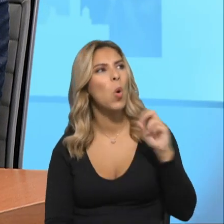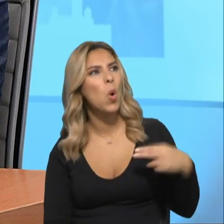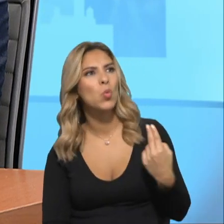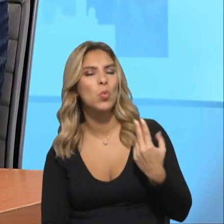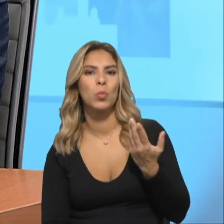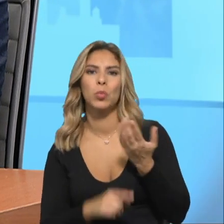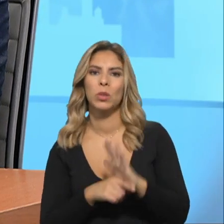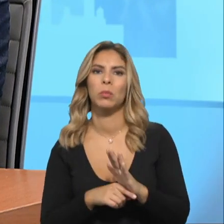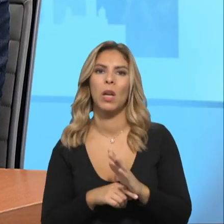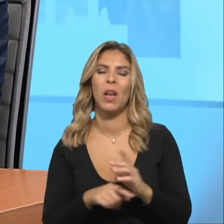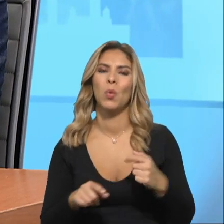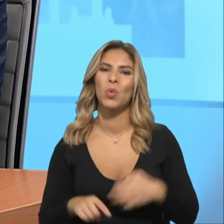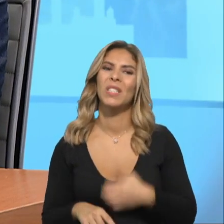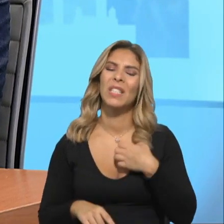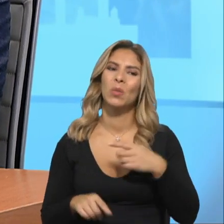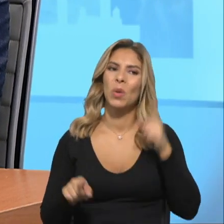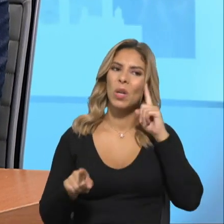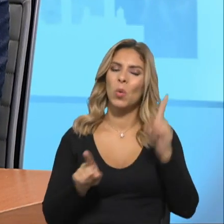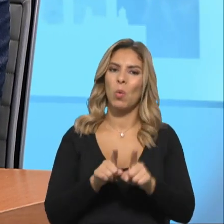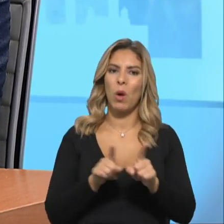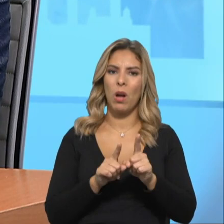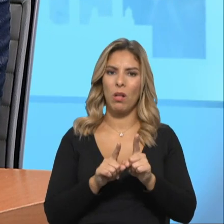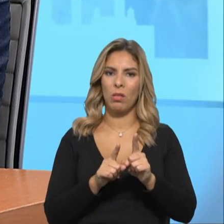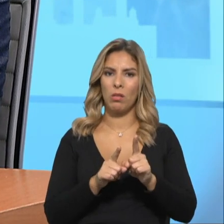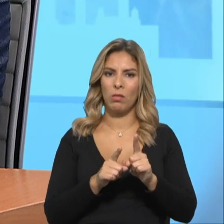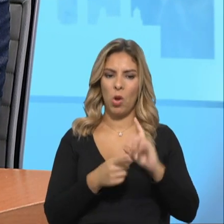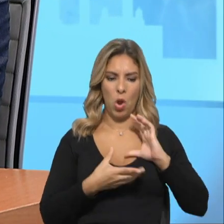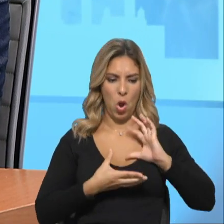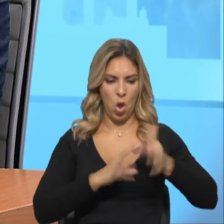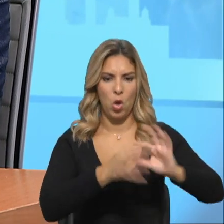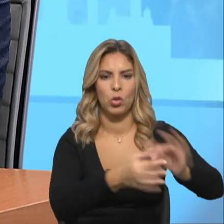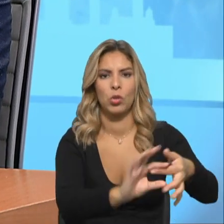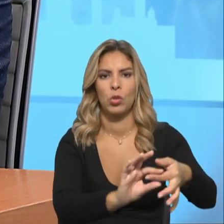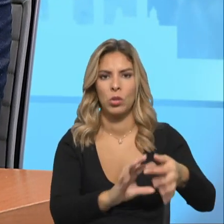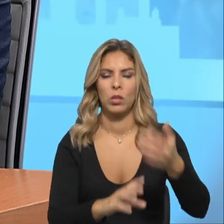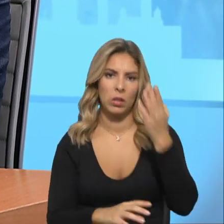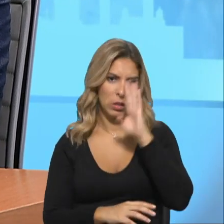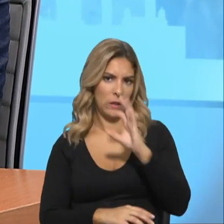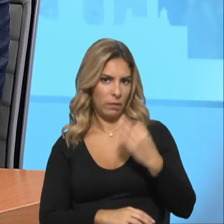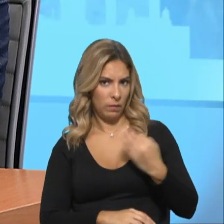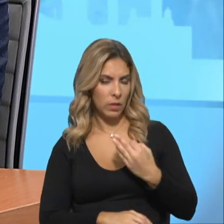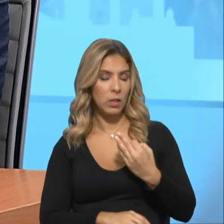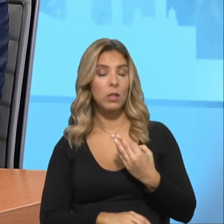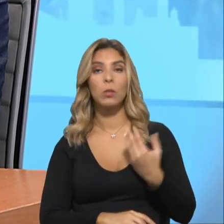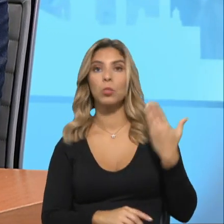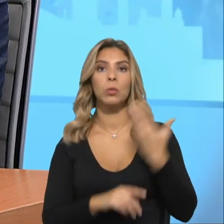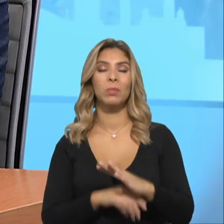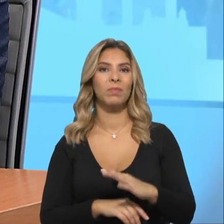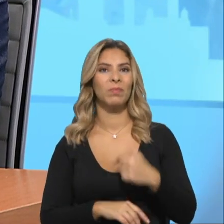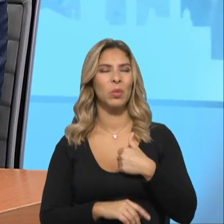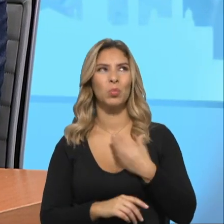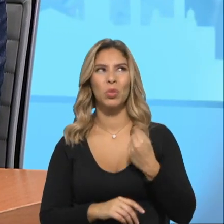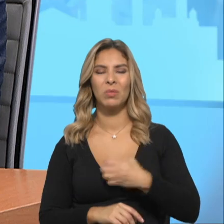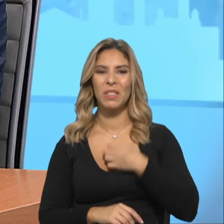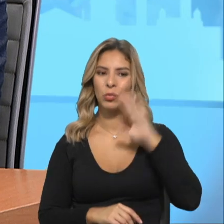É um dominó que eu penso que começa muito no arranjo que possa ser feito. Infelizmente, também não sou muito otimista em